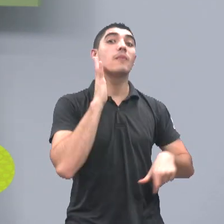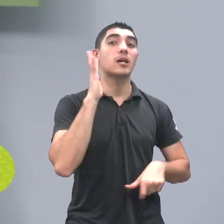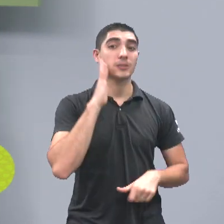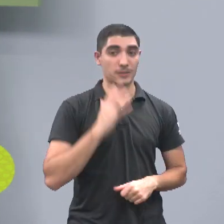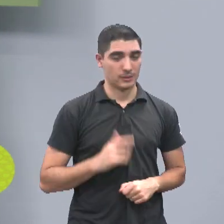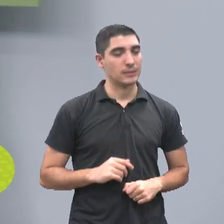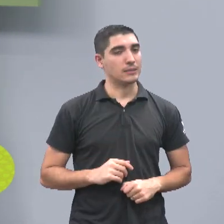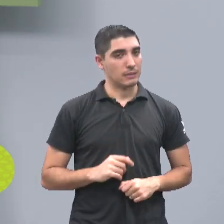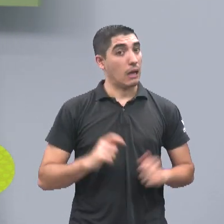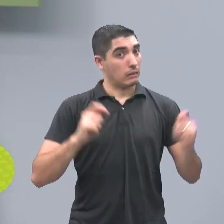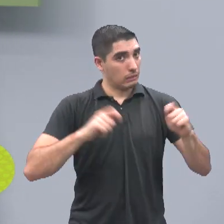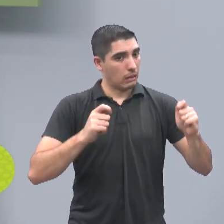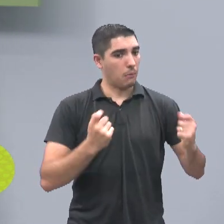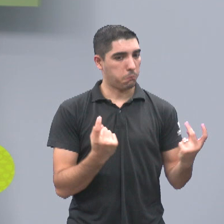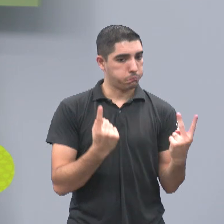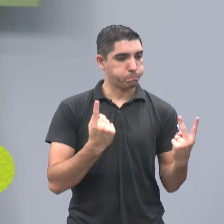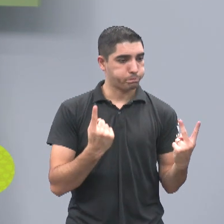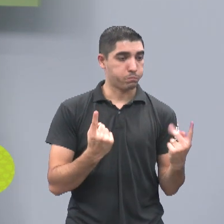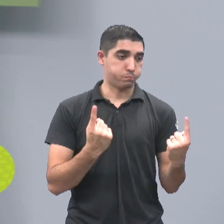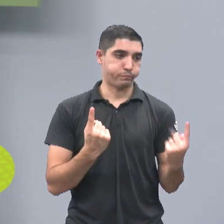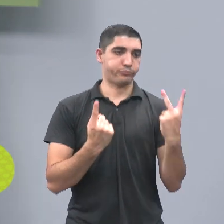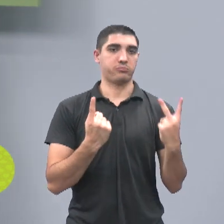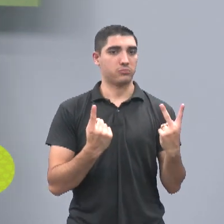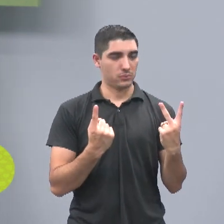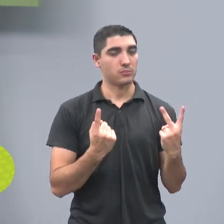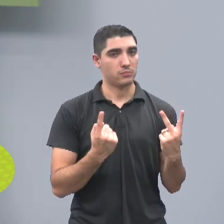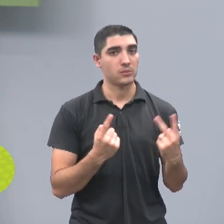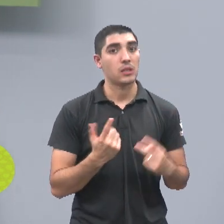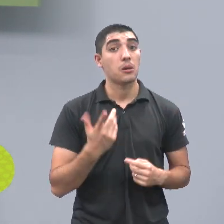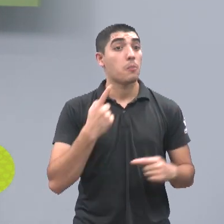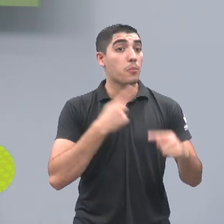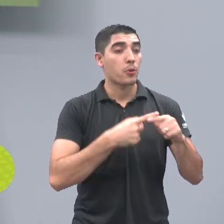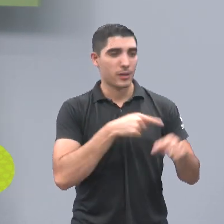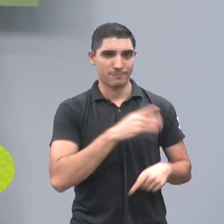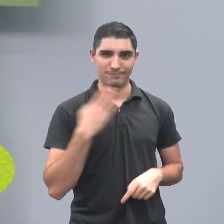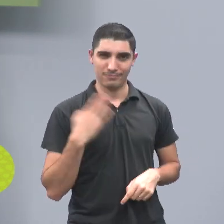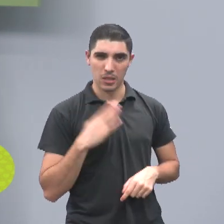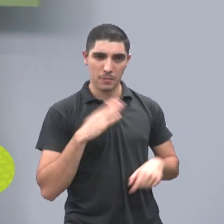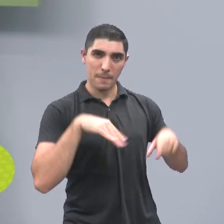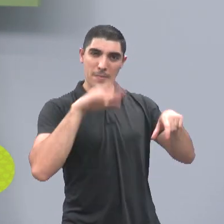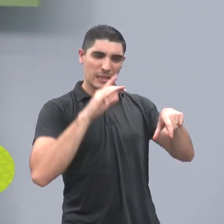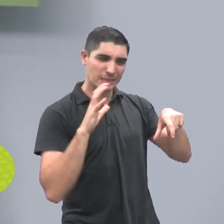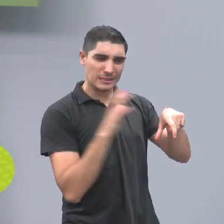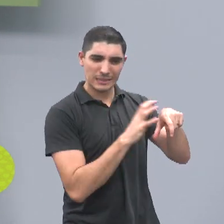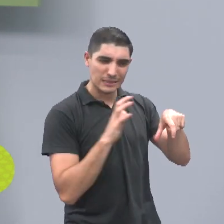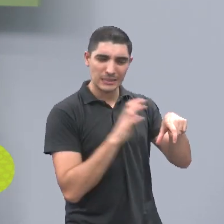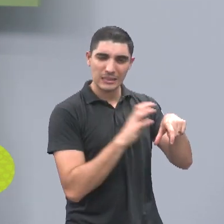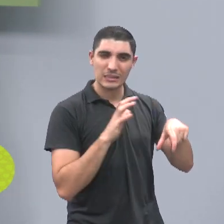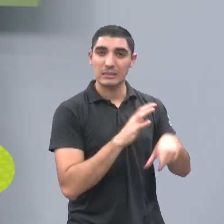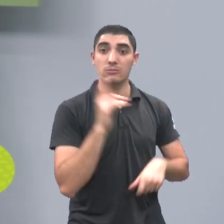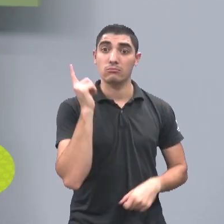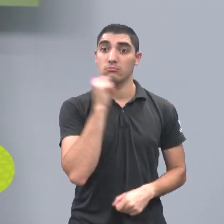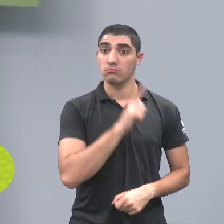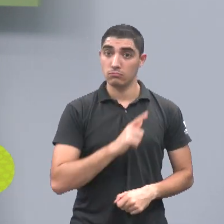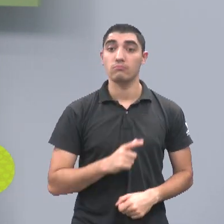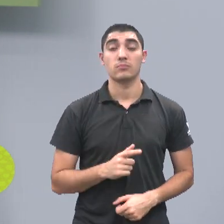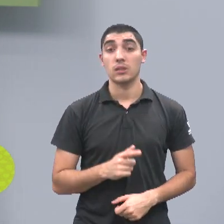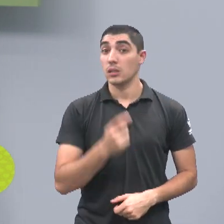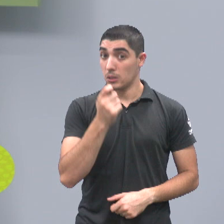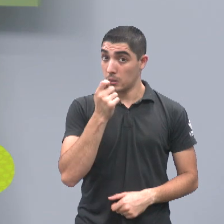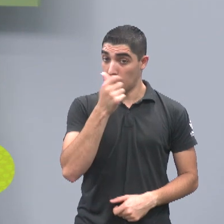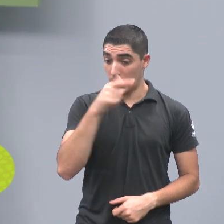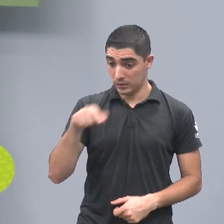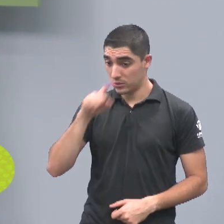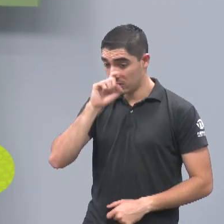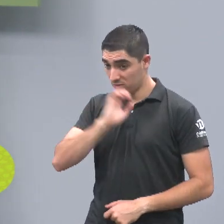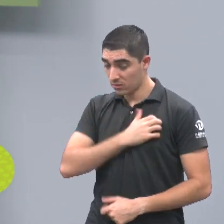no finalzinho ali, porque foi um abafa ali, uma blitz do São Bento no final do jogo e quase complicou para o São